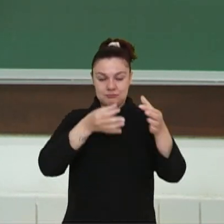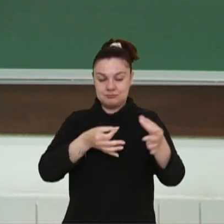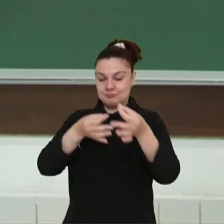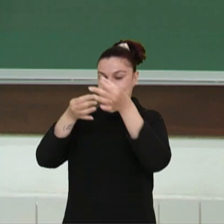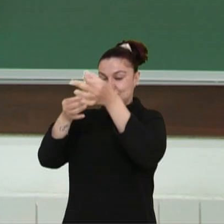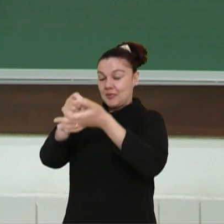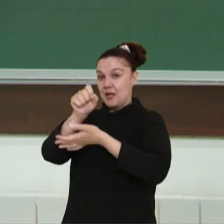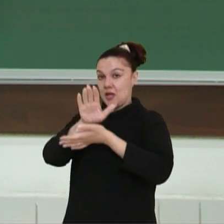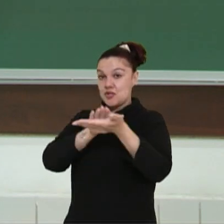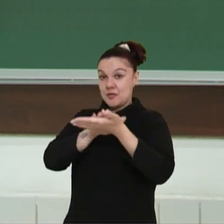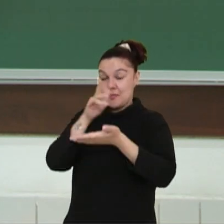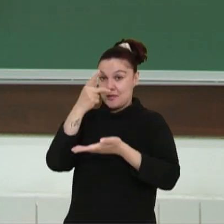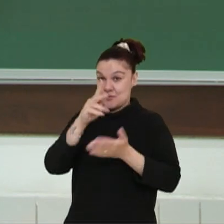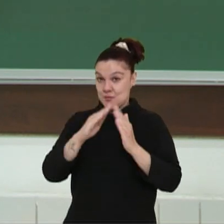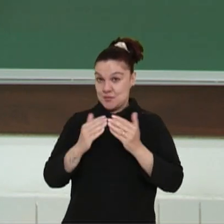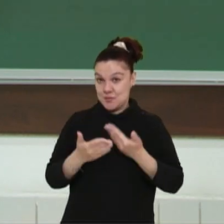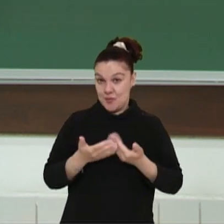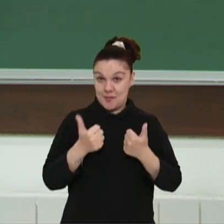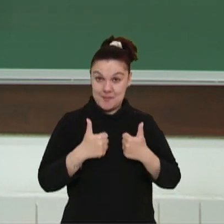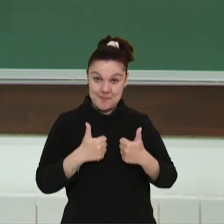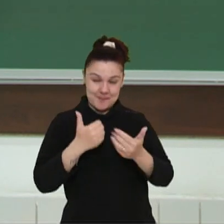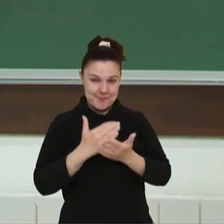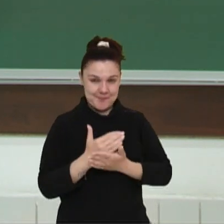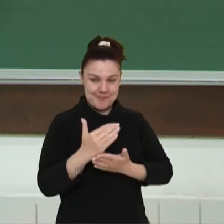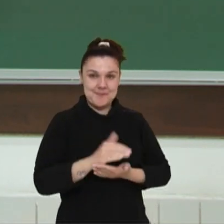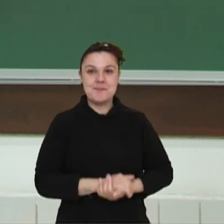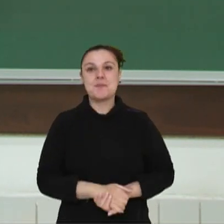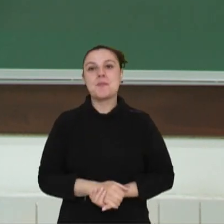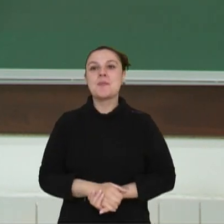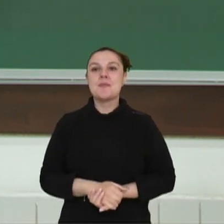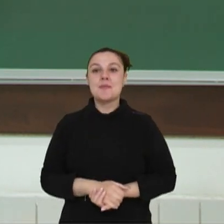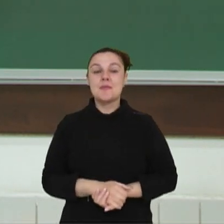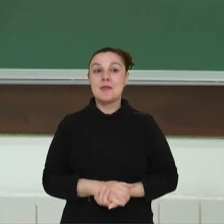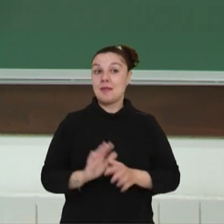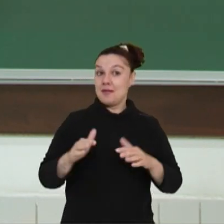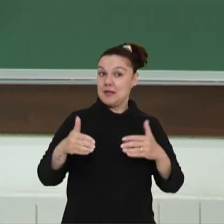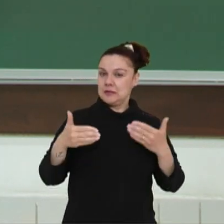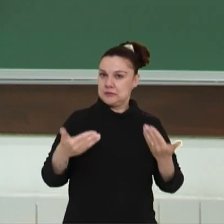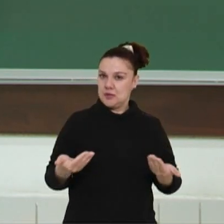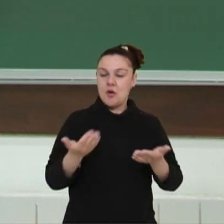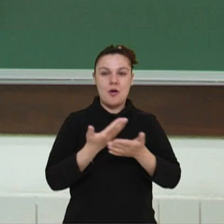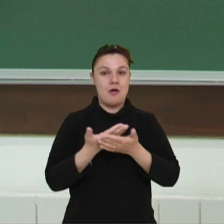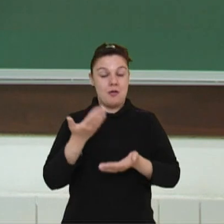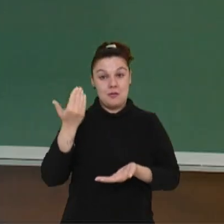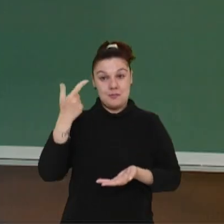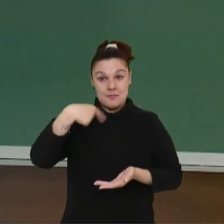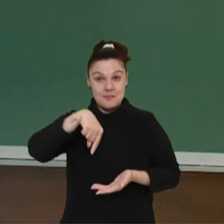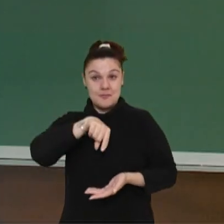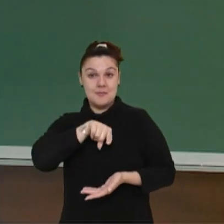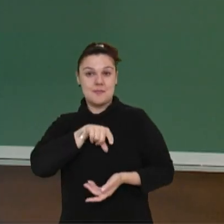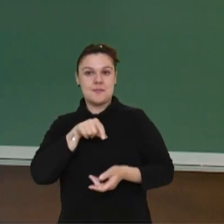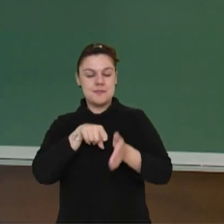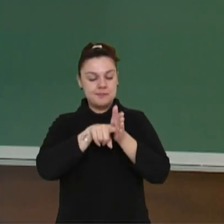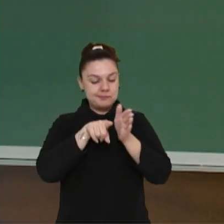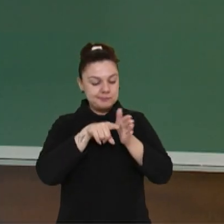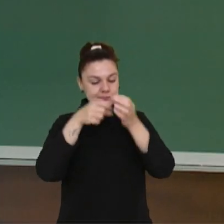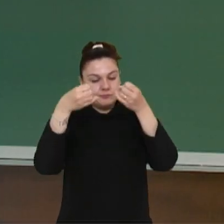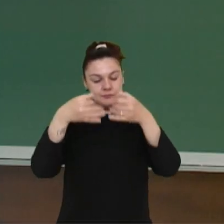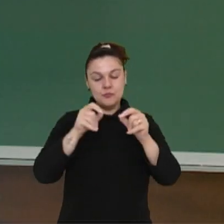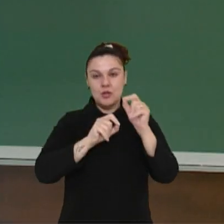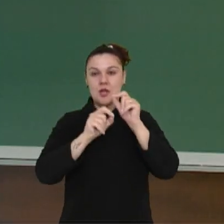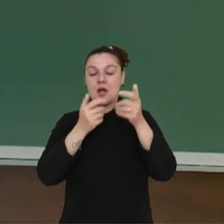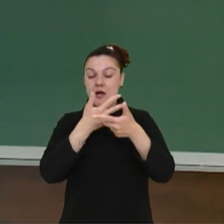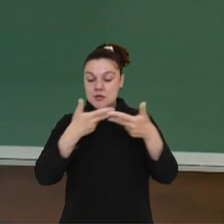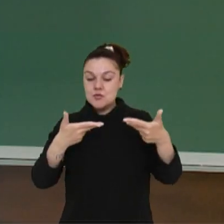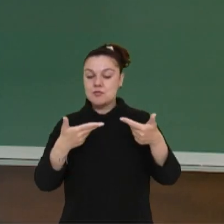a atividade impressa na escola. Vamos começar? Então, as aulas anteriores nós falamos sobre os fatores que alteram